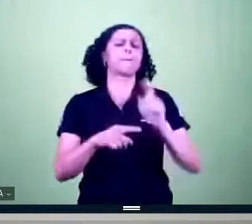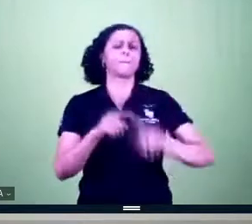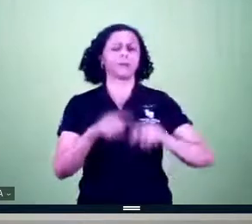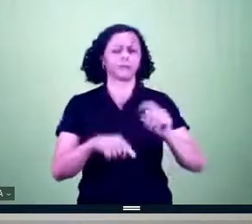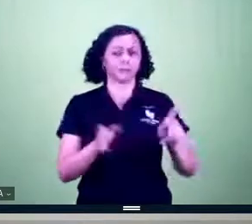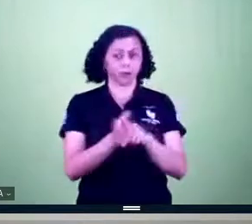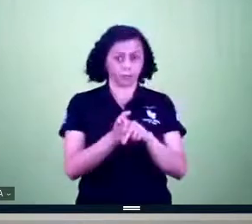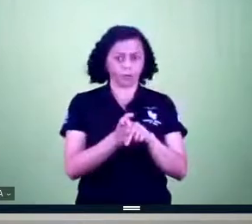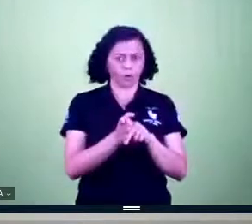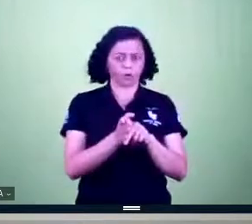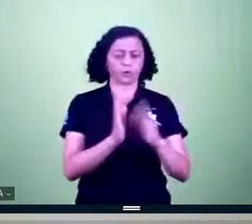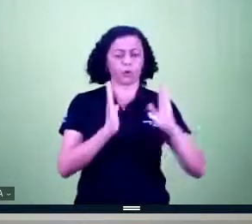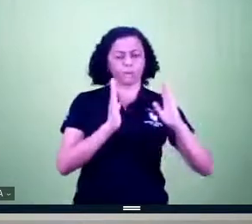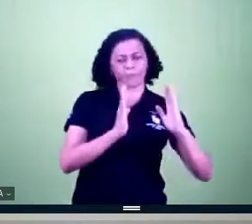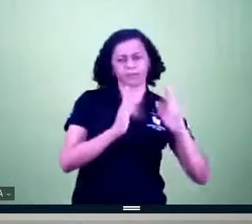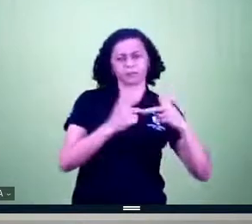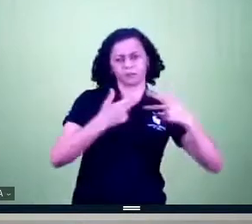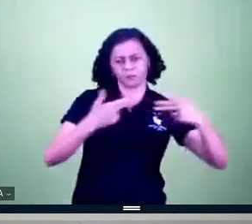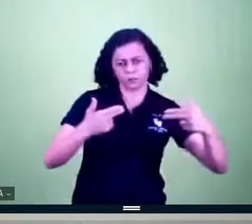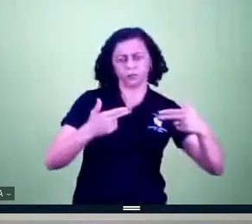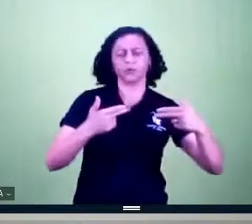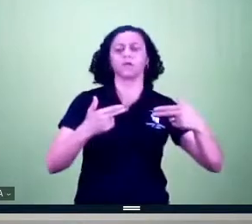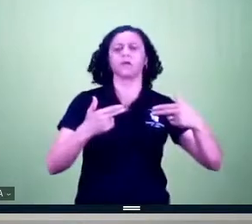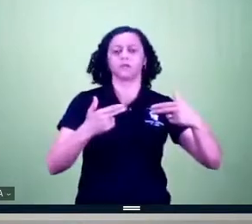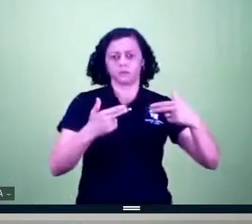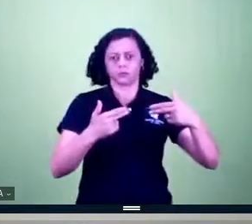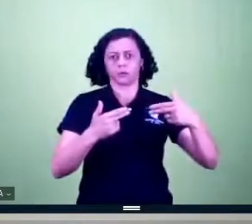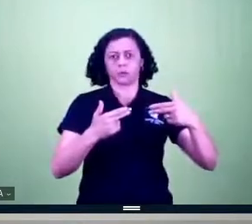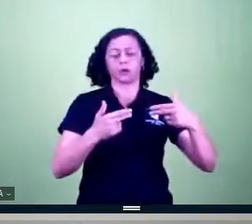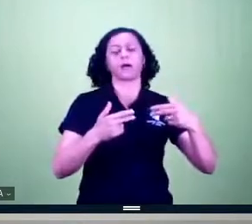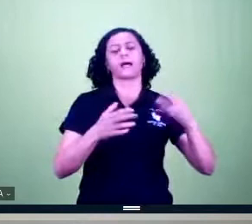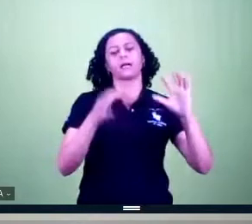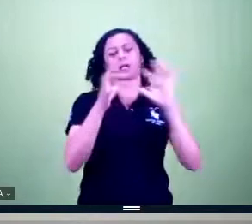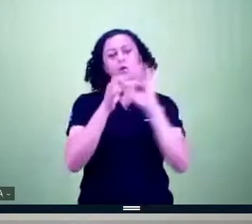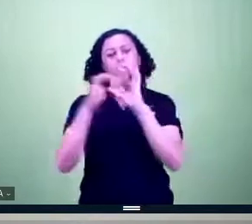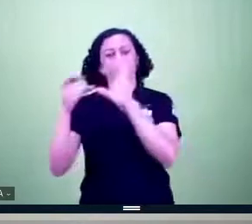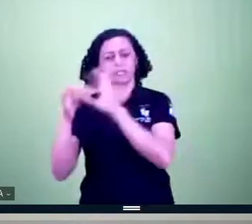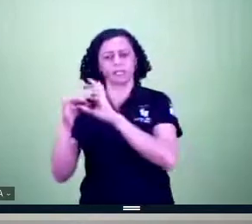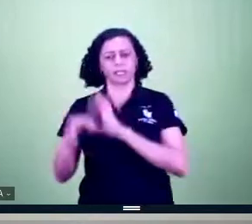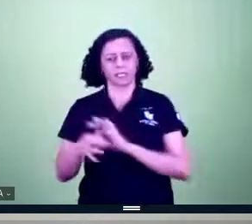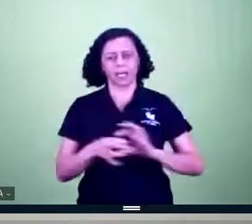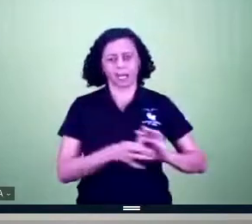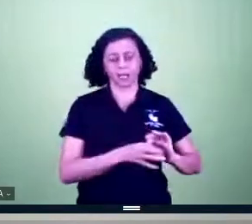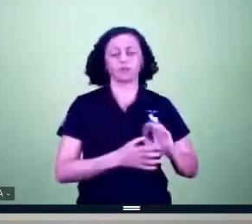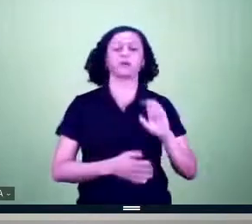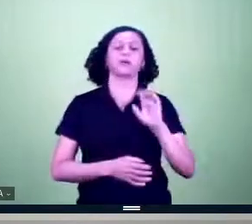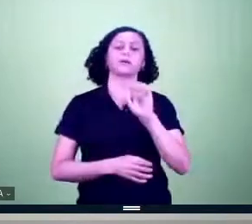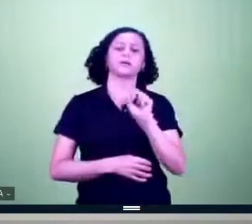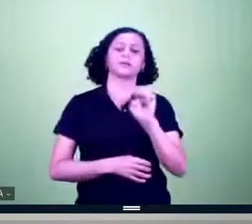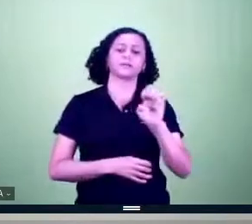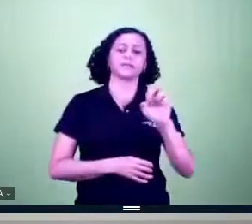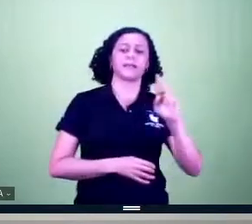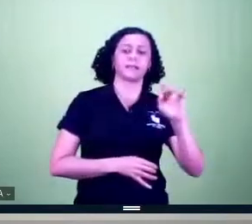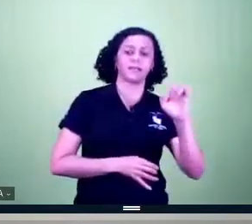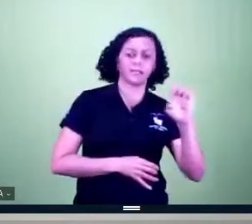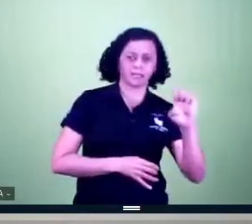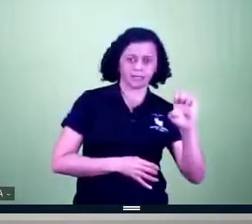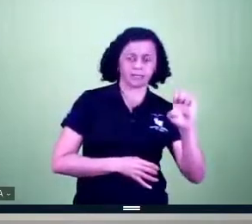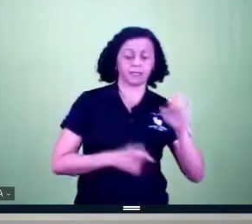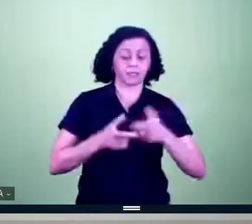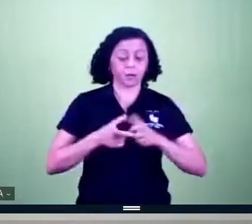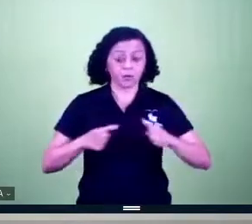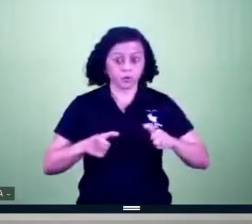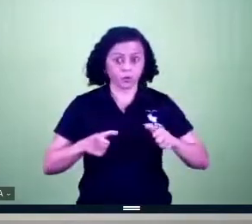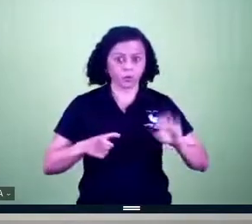um trecho desse circuito, eles estão conectados em série, como é o caso aqui. Nós temos um circuito simples, uma tensão